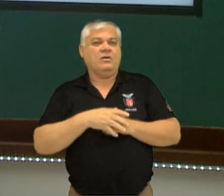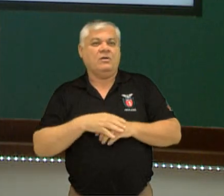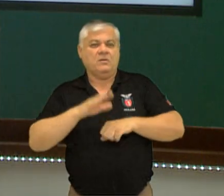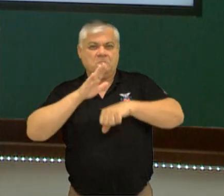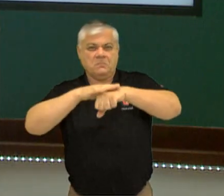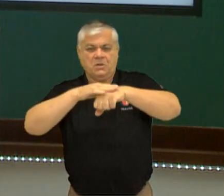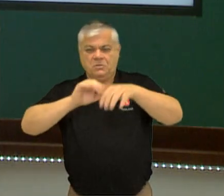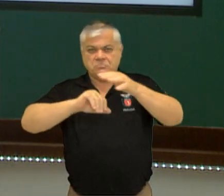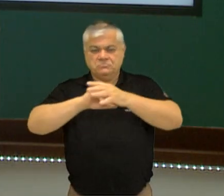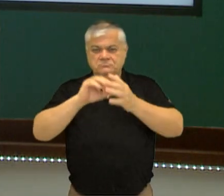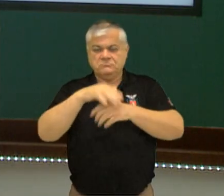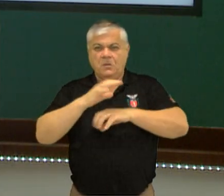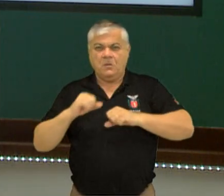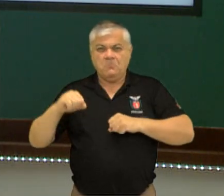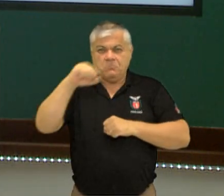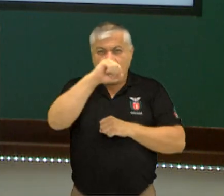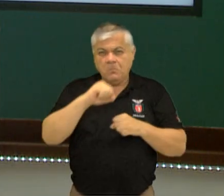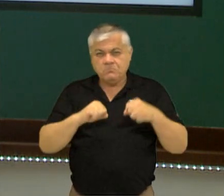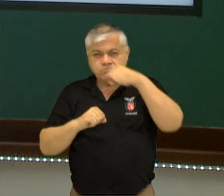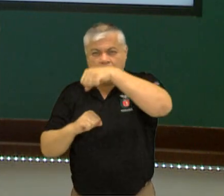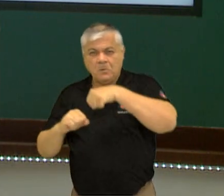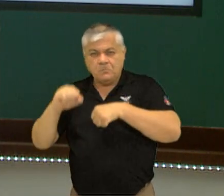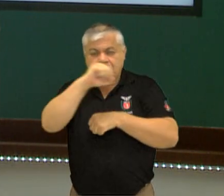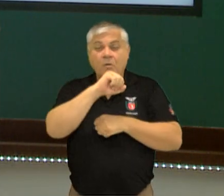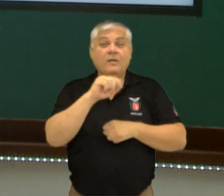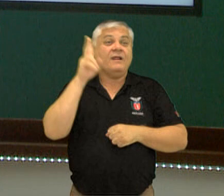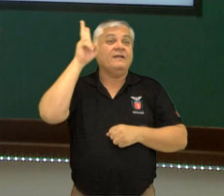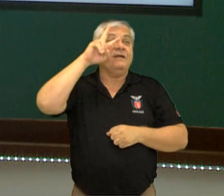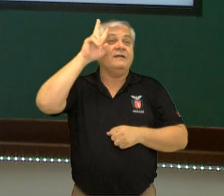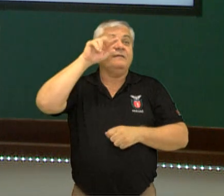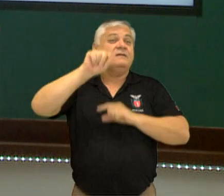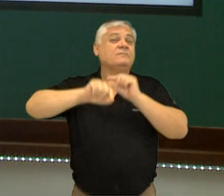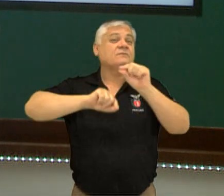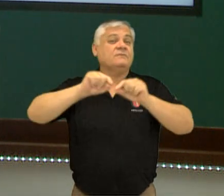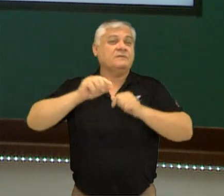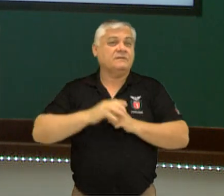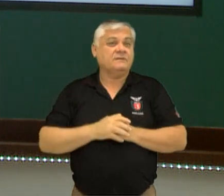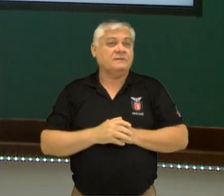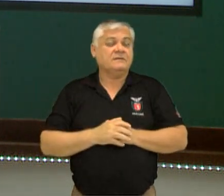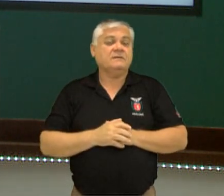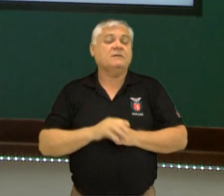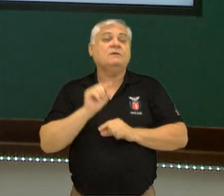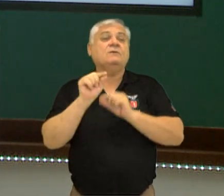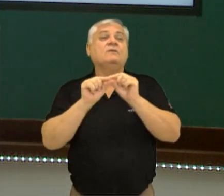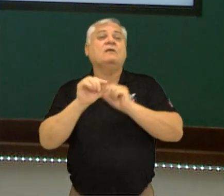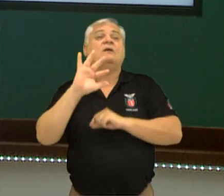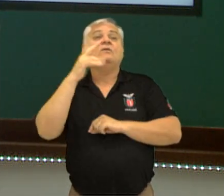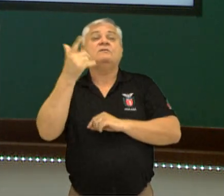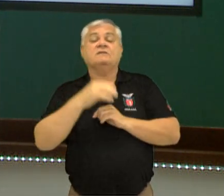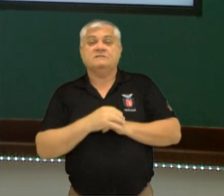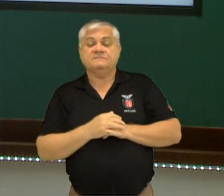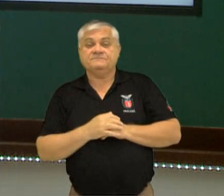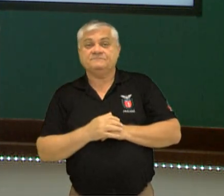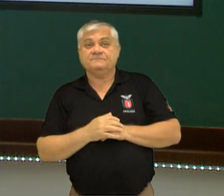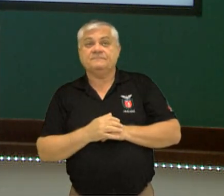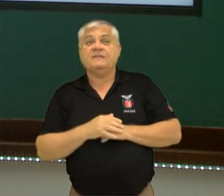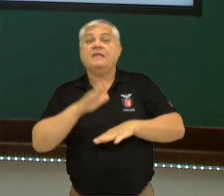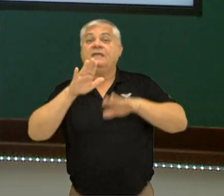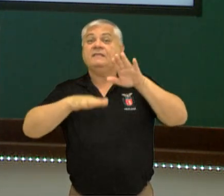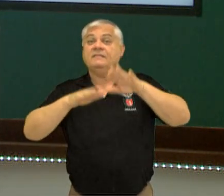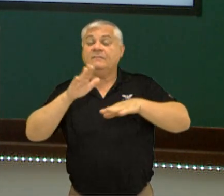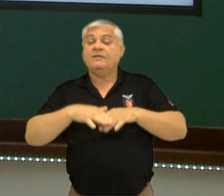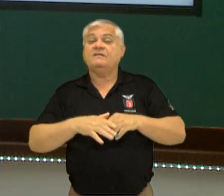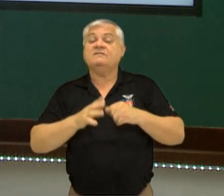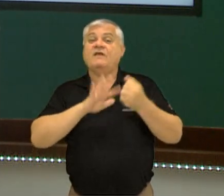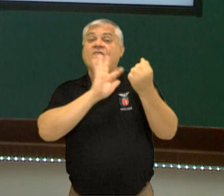de pedra, o que acontece? Ele tem que lembrar disso aqui, ó. O que acontece aqui? Depende tudo